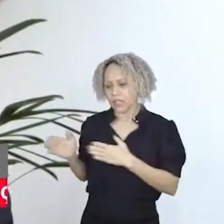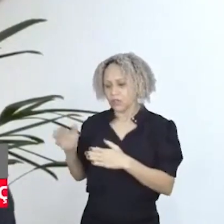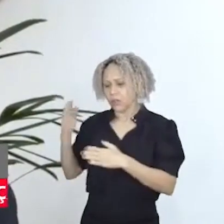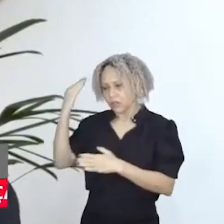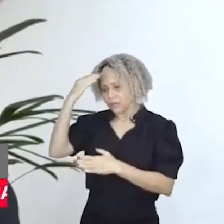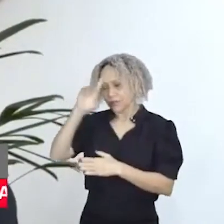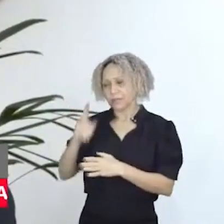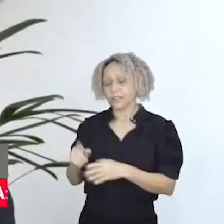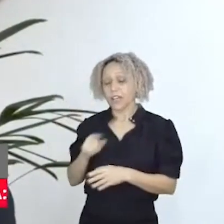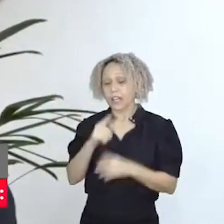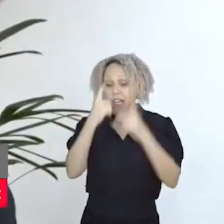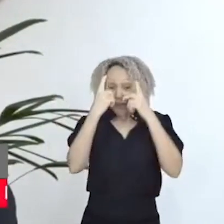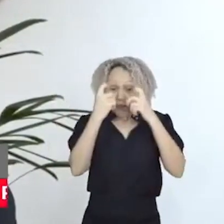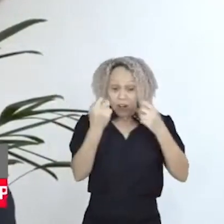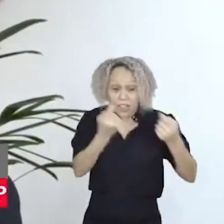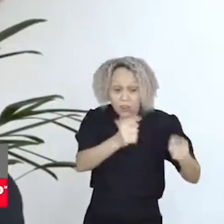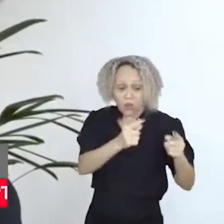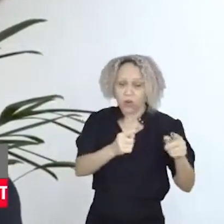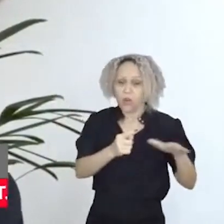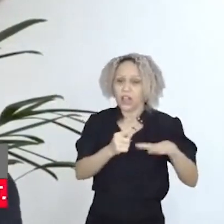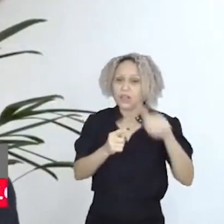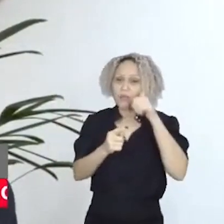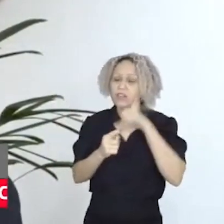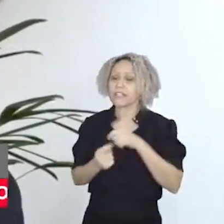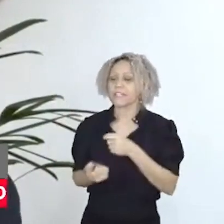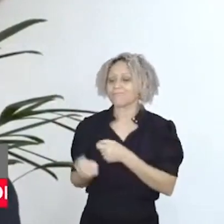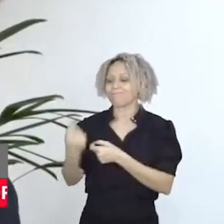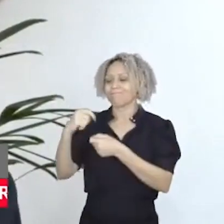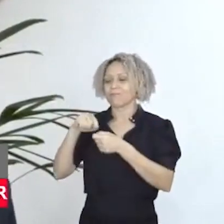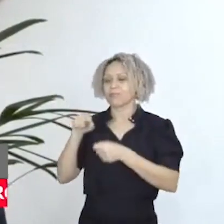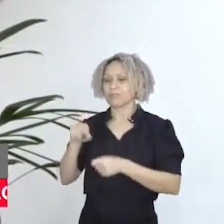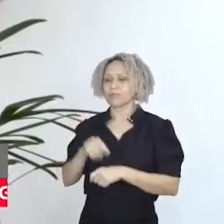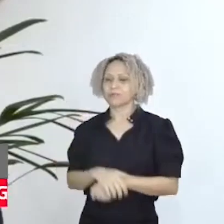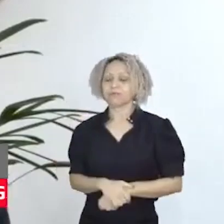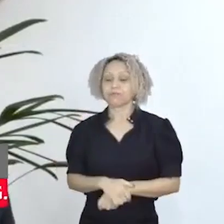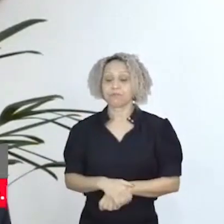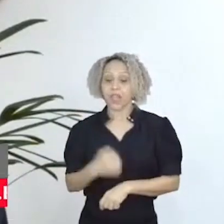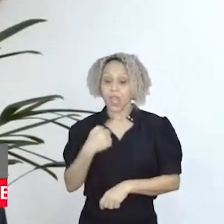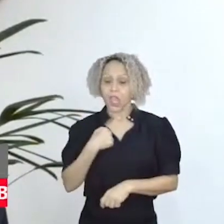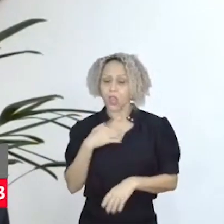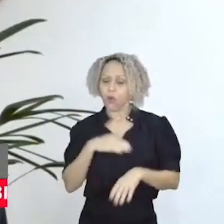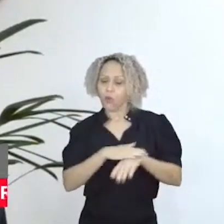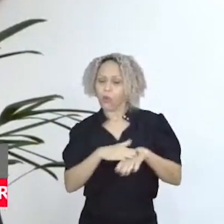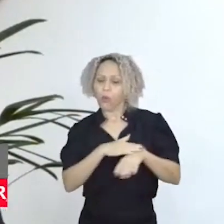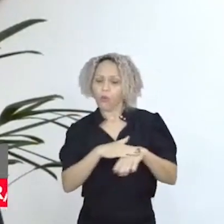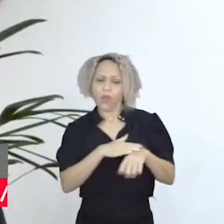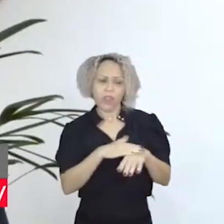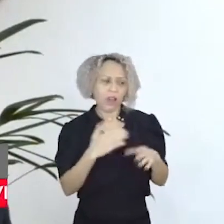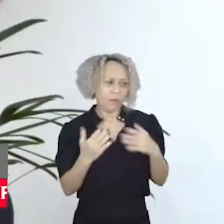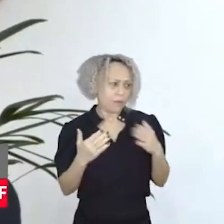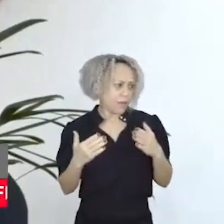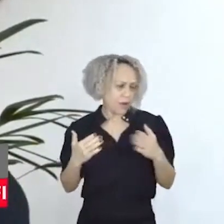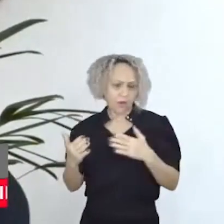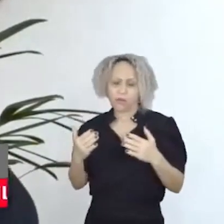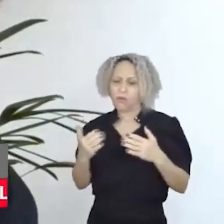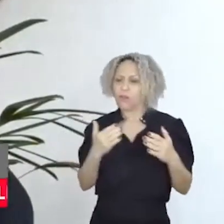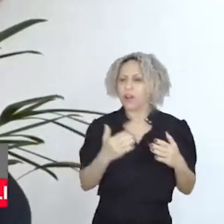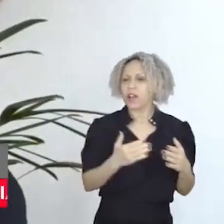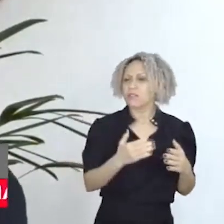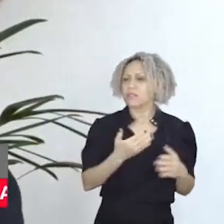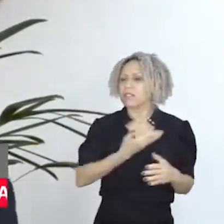conversava muito, com muitas amigas, mulheres que estão em diversos espaços, e elas falavam, parece que a gente está